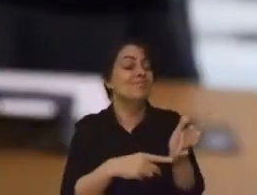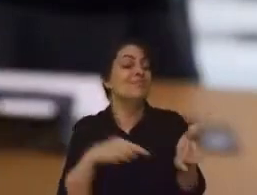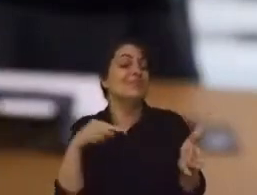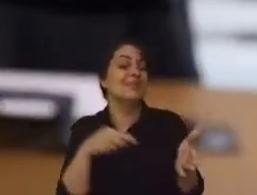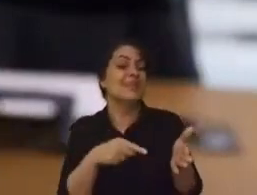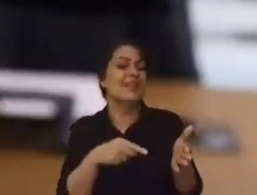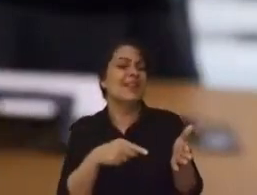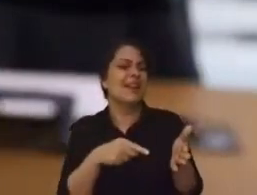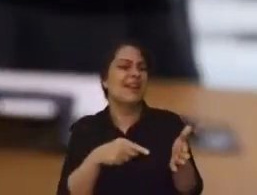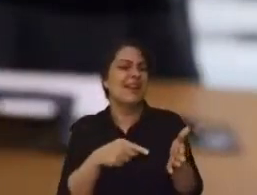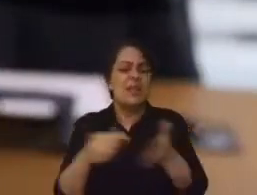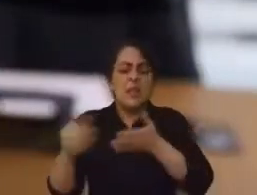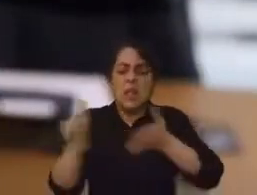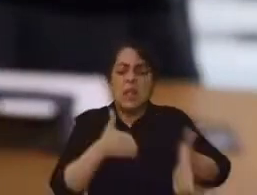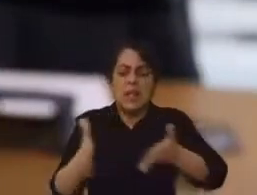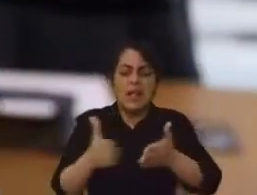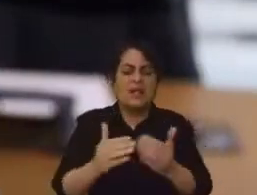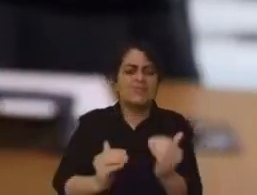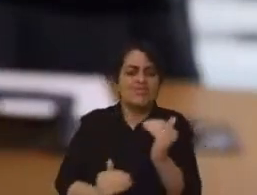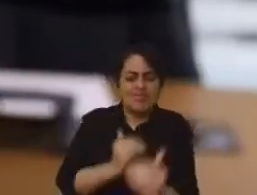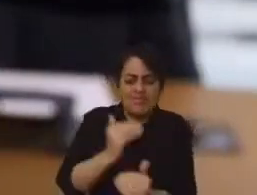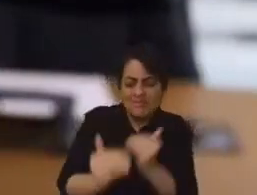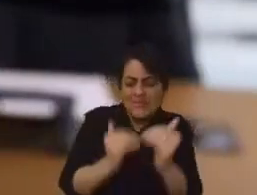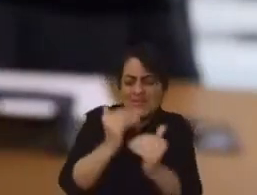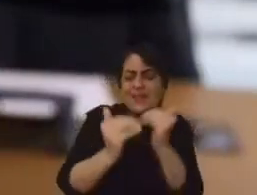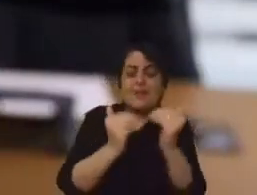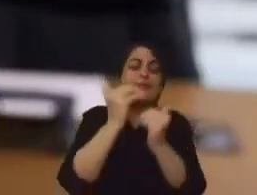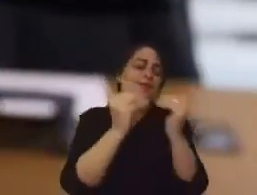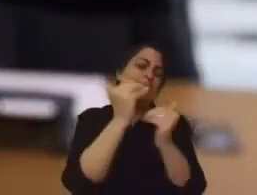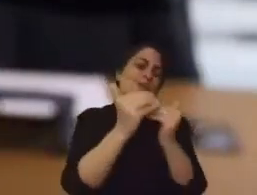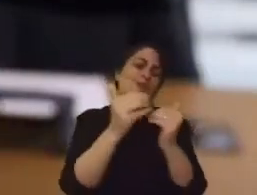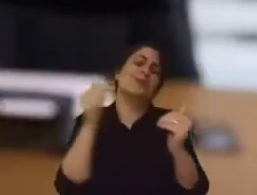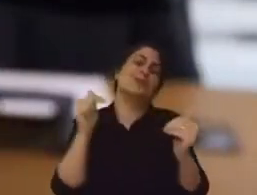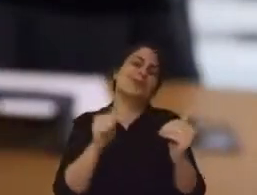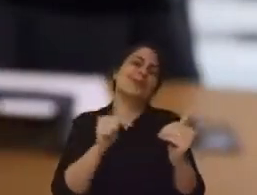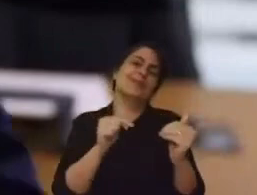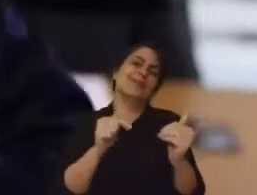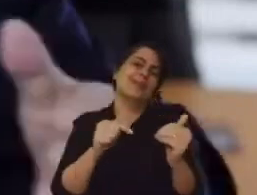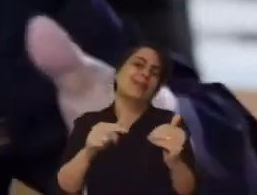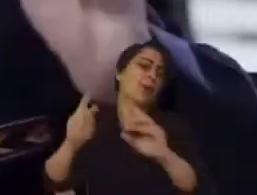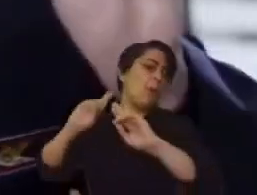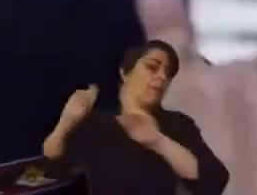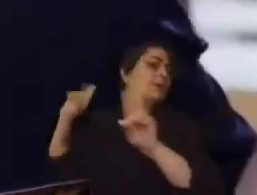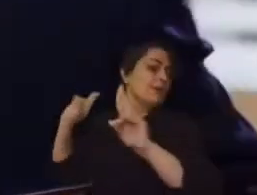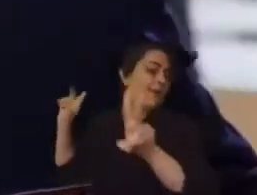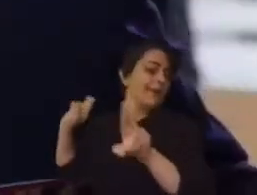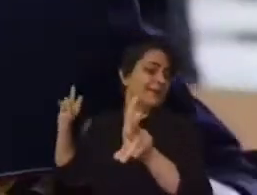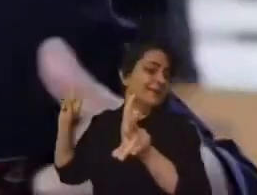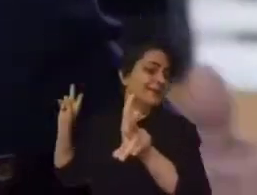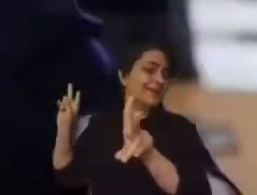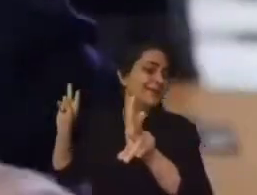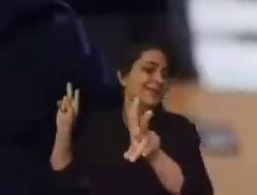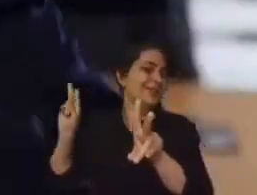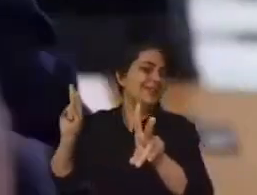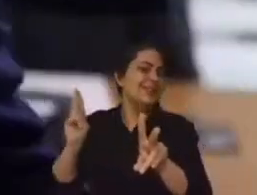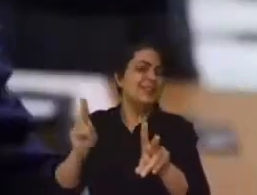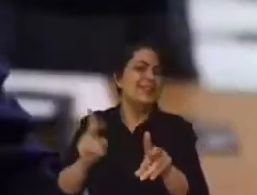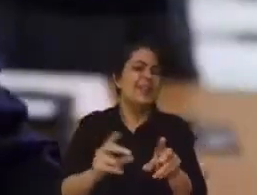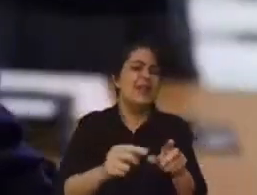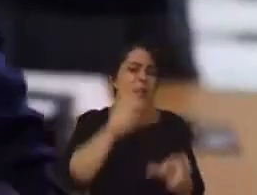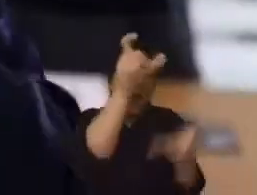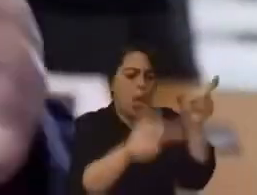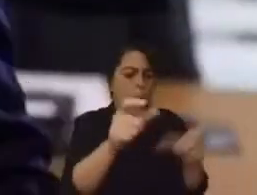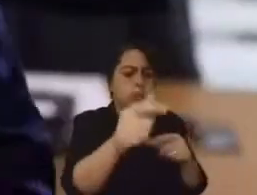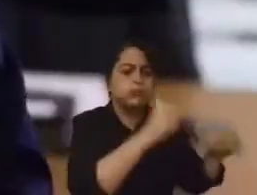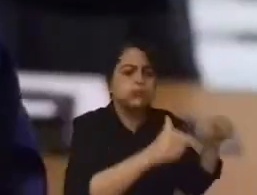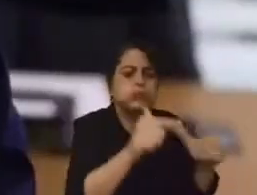evolução do conhecimento e do grau de consciência política da classe trabalhadora. Eram muitos trabalhadores dentro de cada